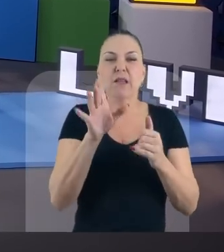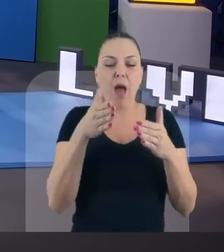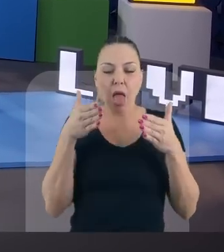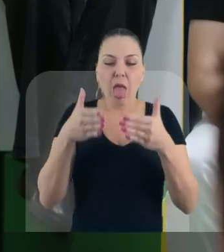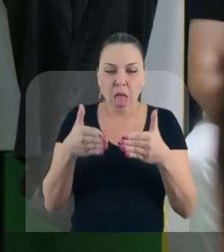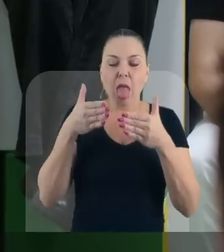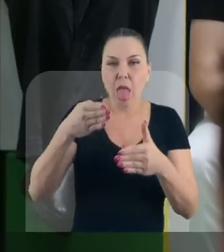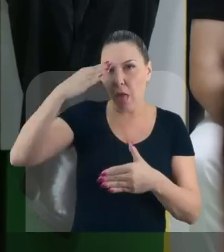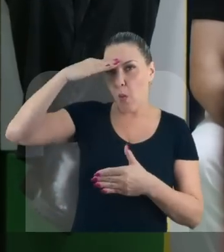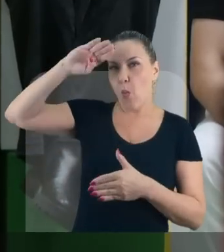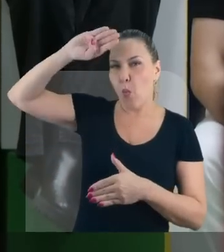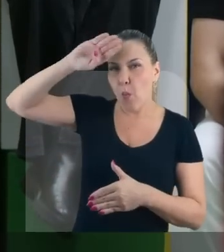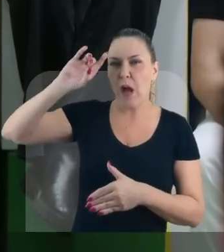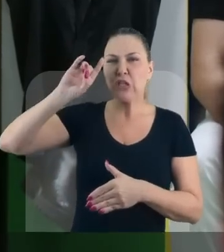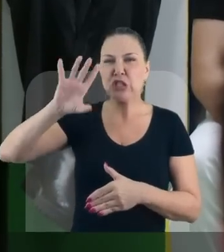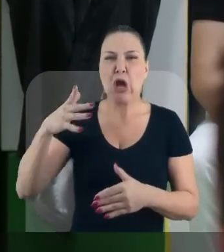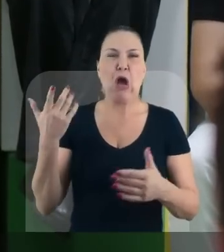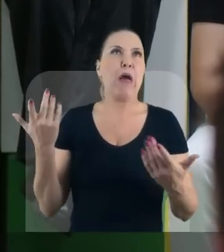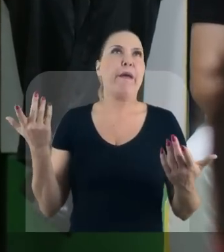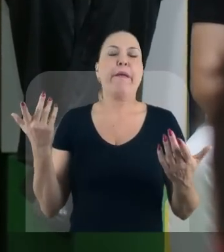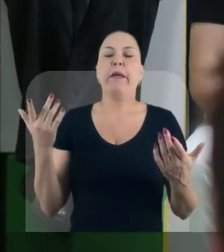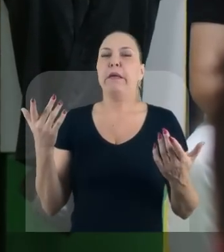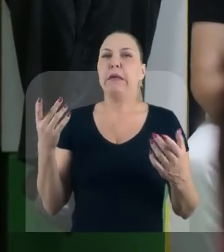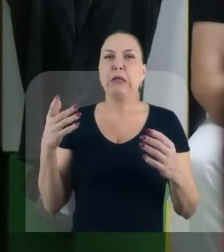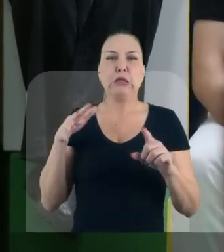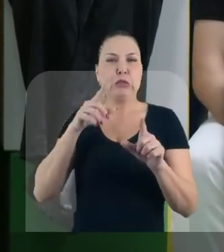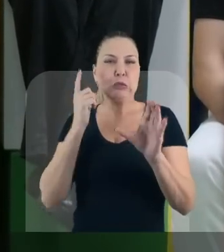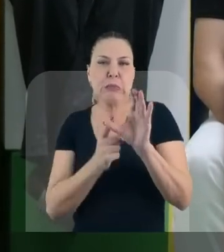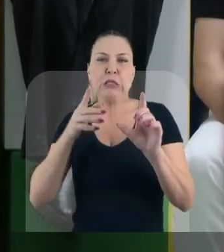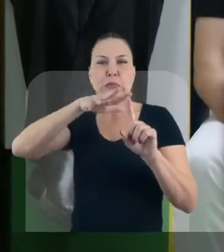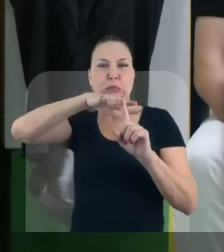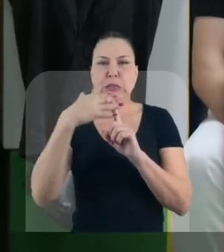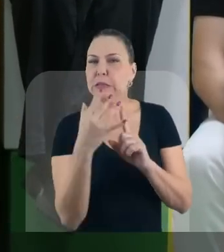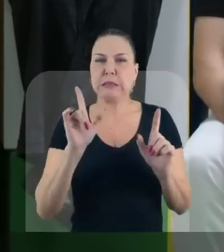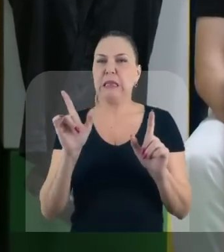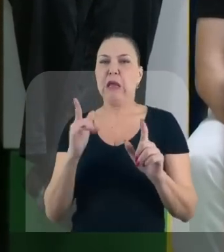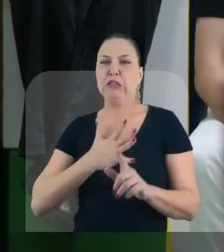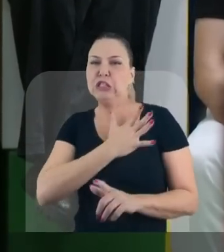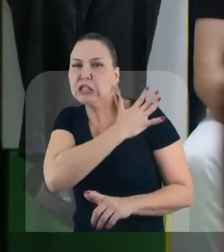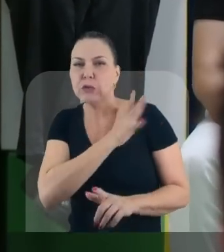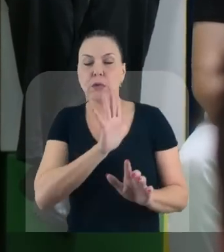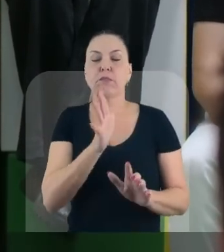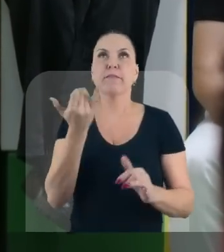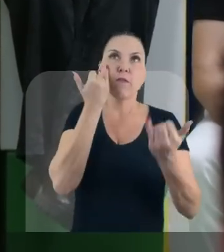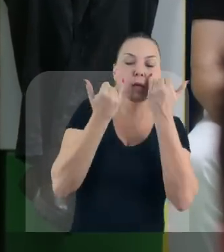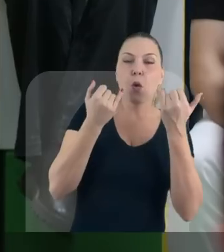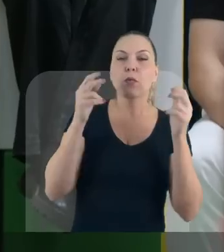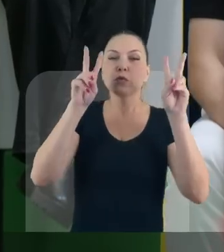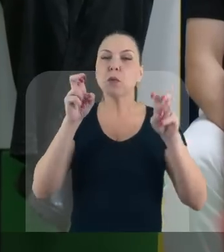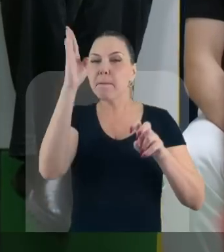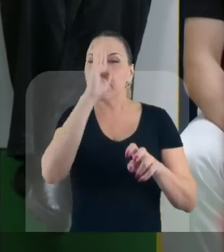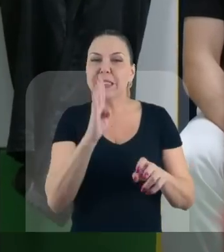só dessa questão de Cuba, de comunismo, de ditadura, ir para partes sociais, para me informar mais sobre o Brasil